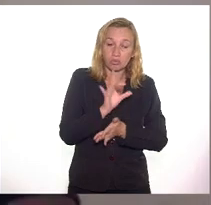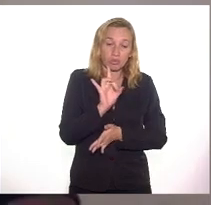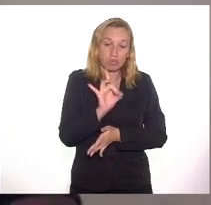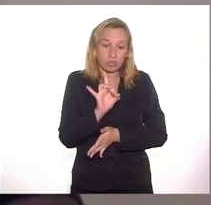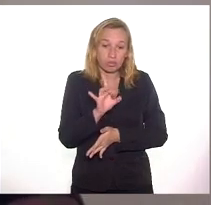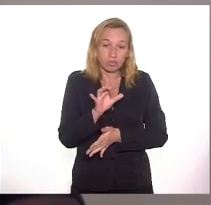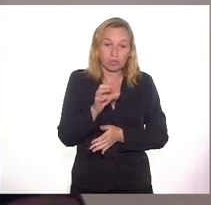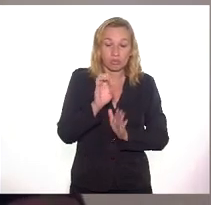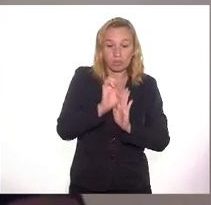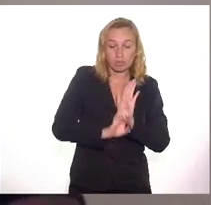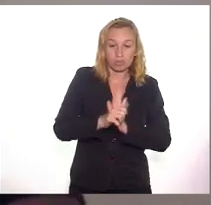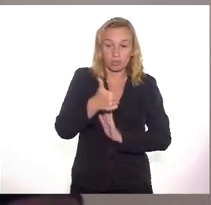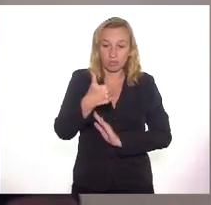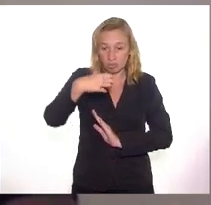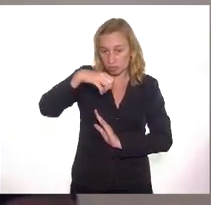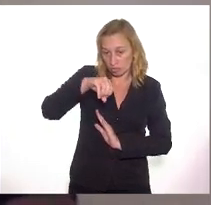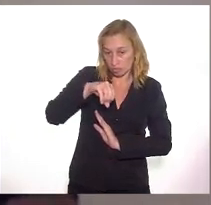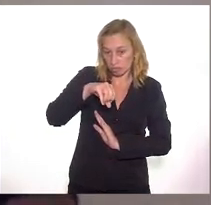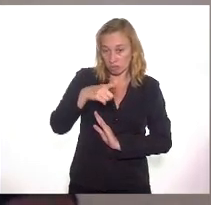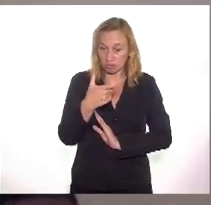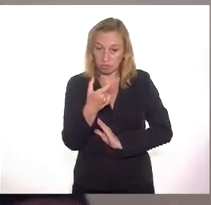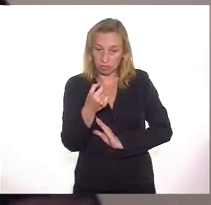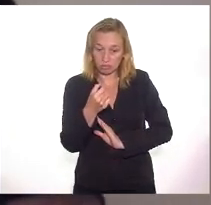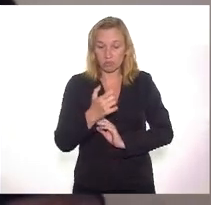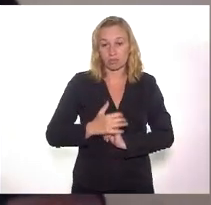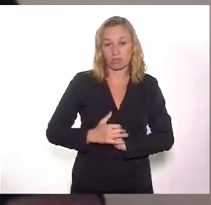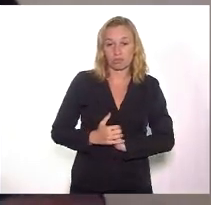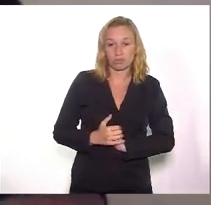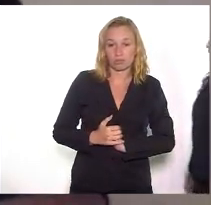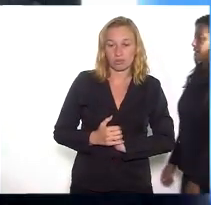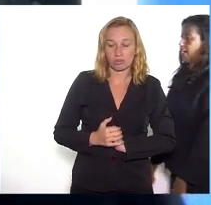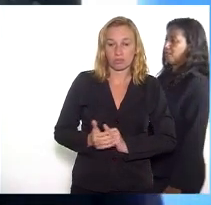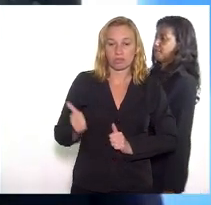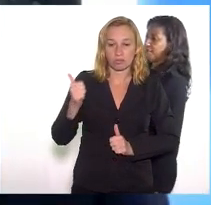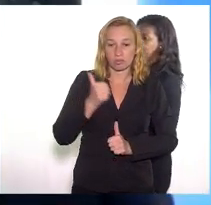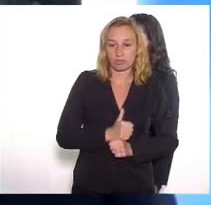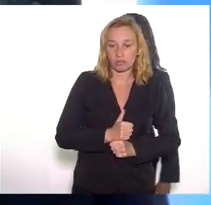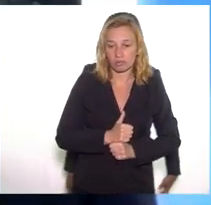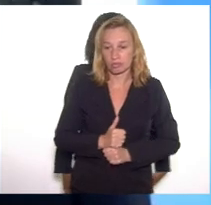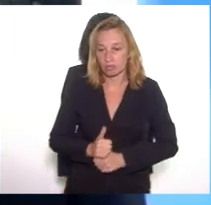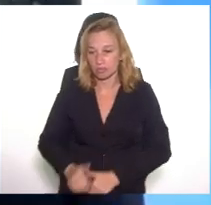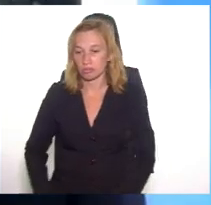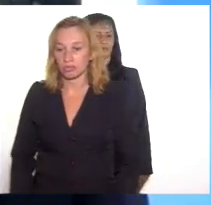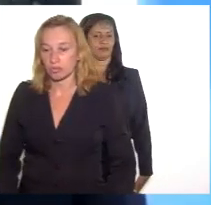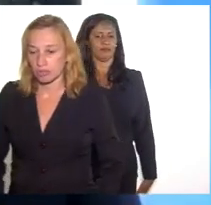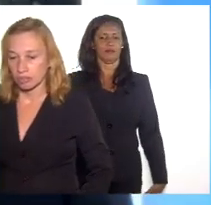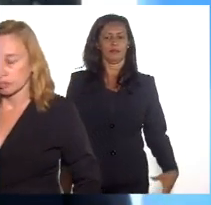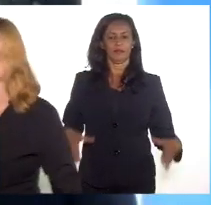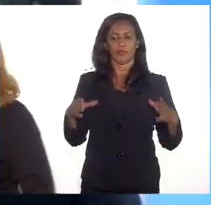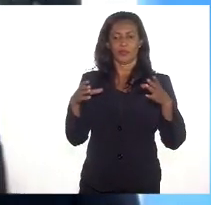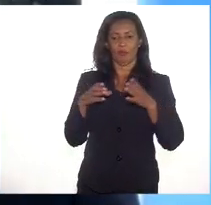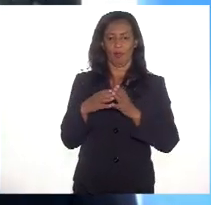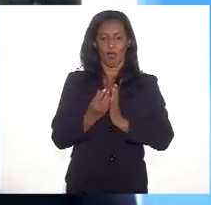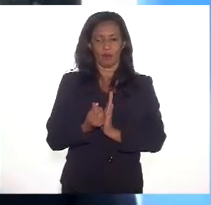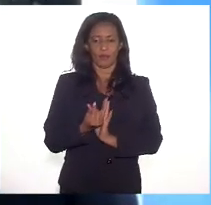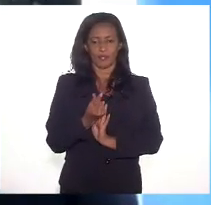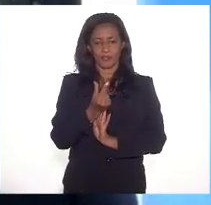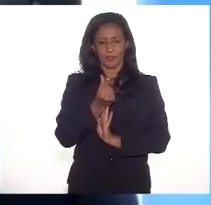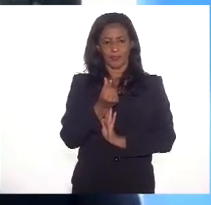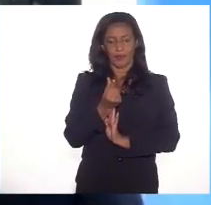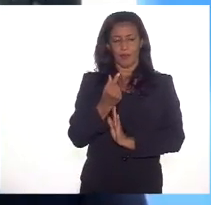as emendas 19 e 20. Perfeito, deputado. Para emitir pela Comissão de Orçamento, o deputado Márcio